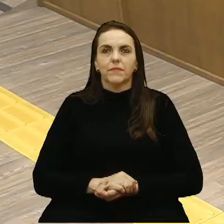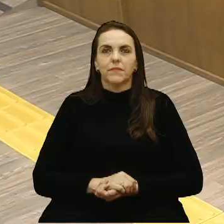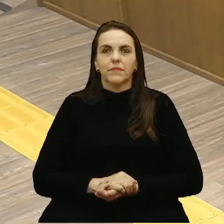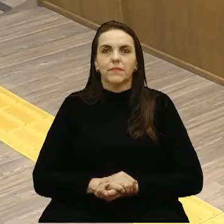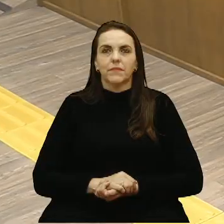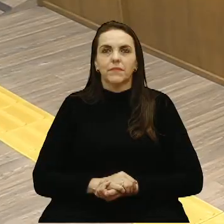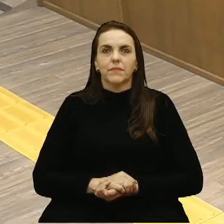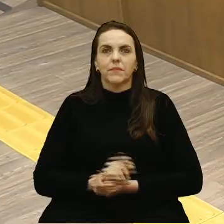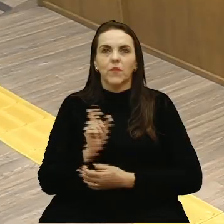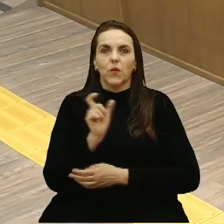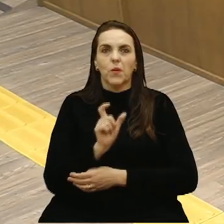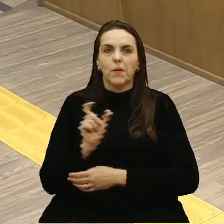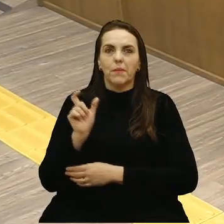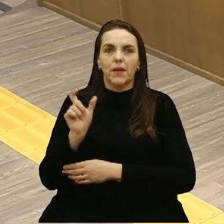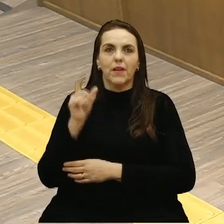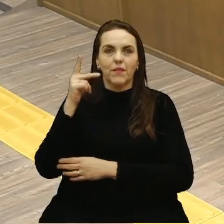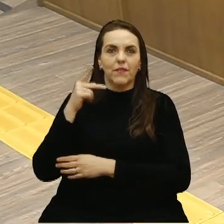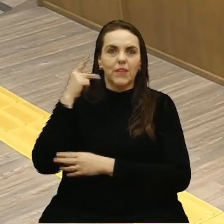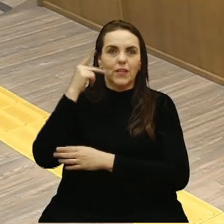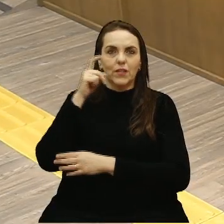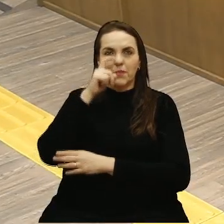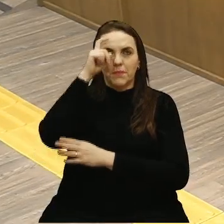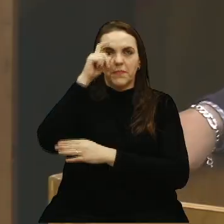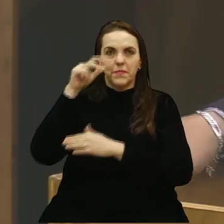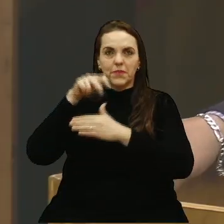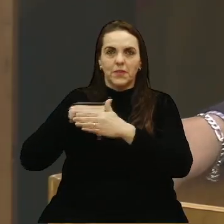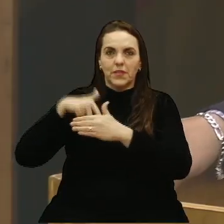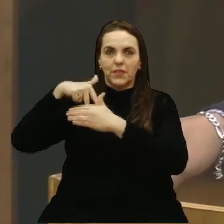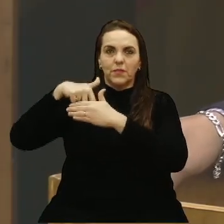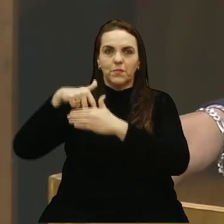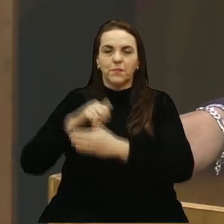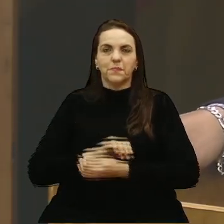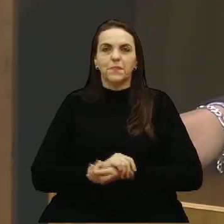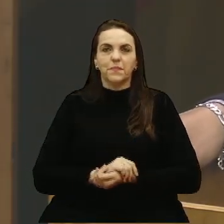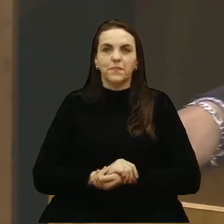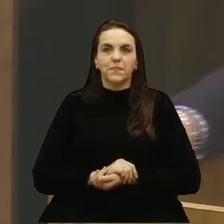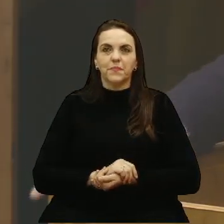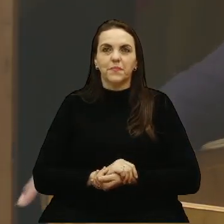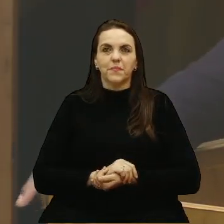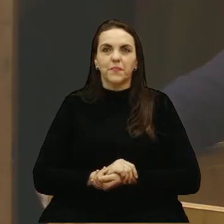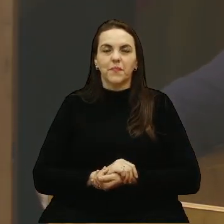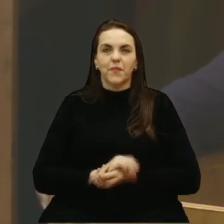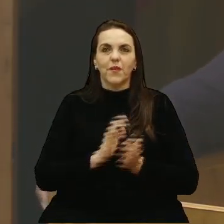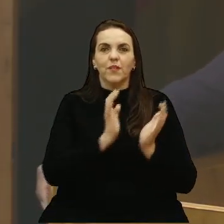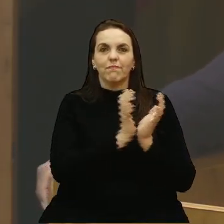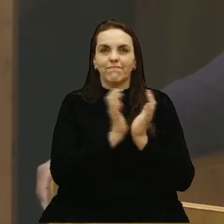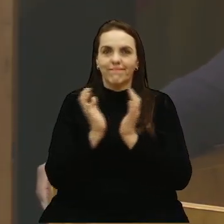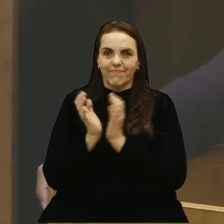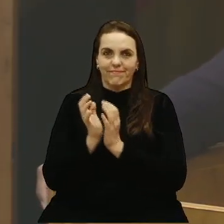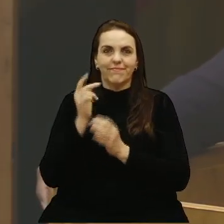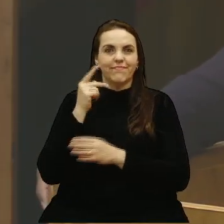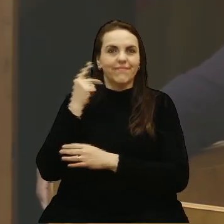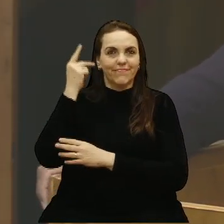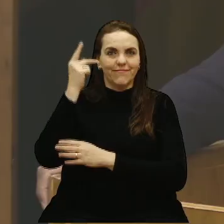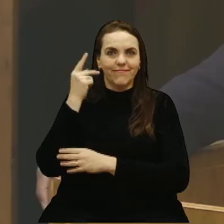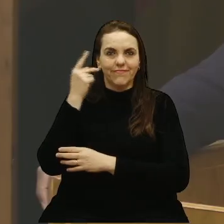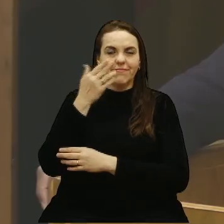Com a palavra, vereador Bizi, da tribuna. Bom, meus nobres vereadores, caros